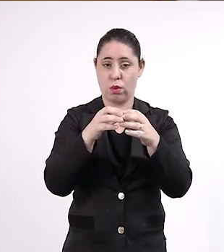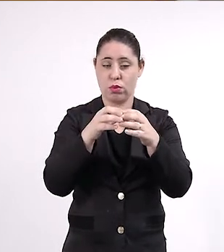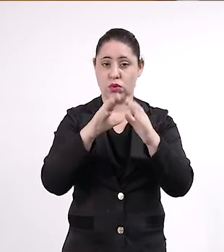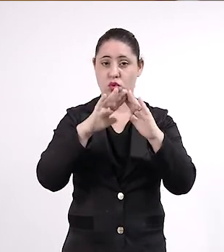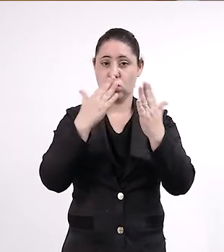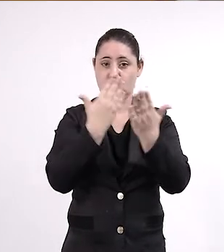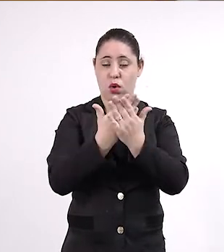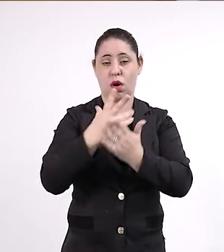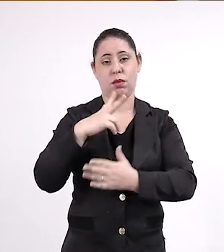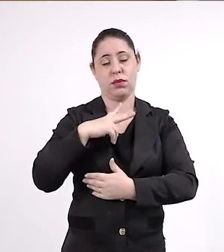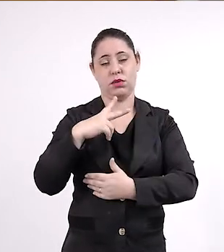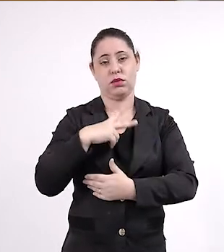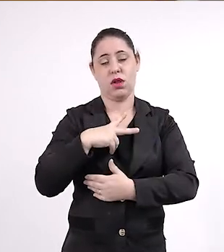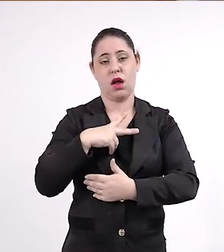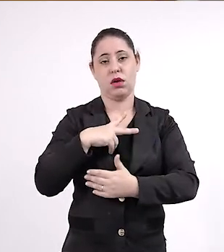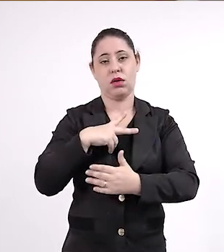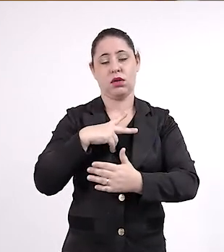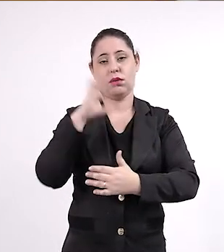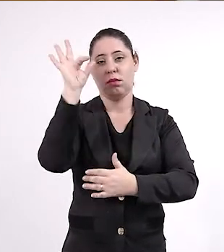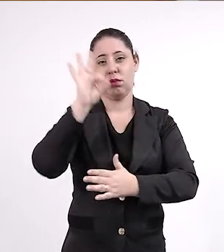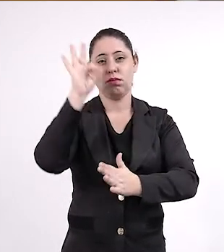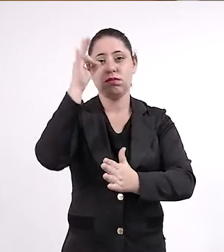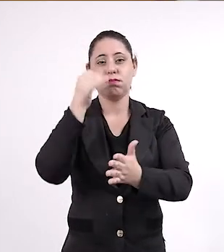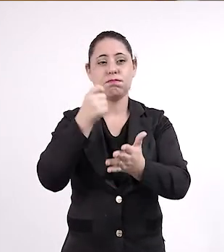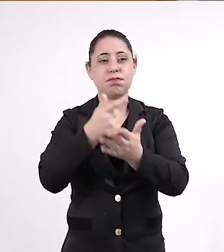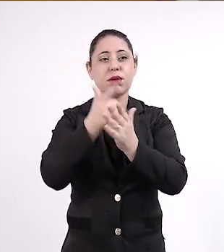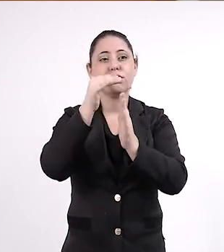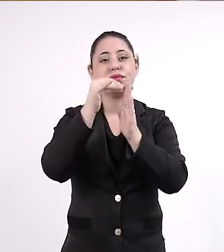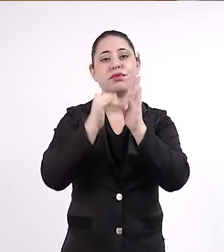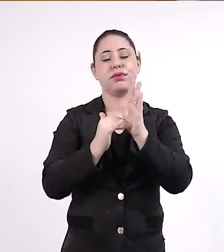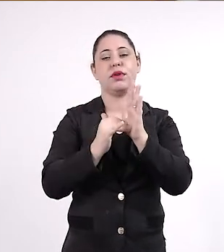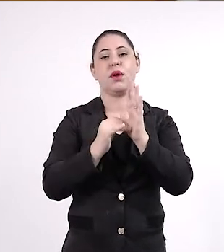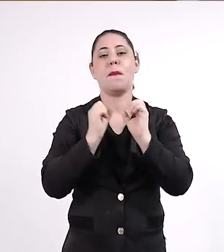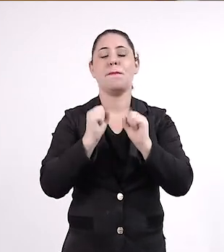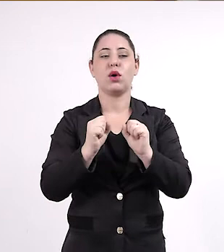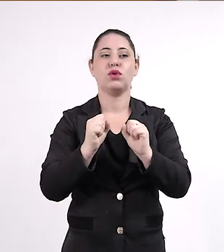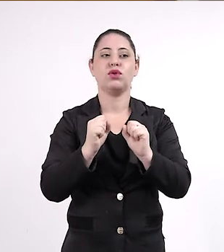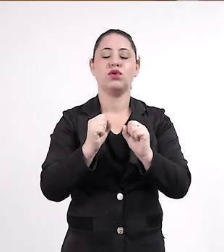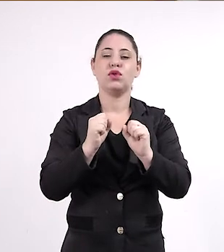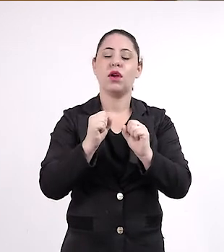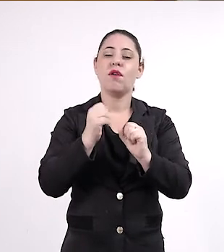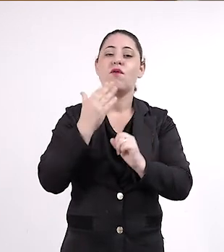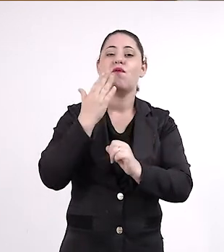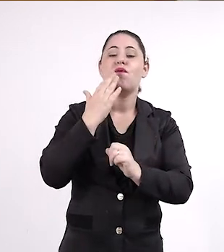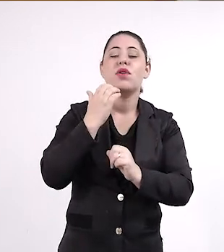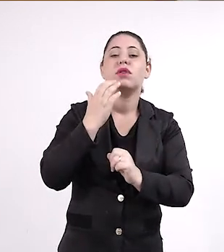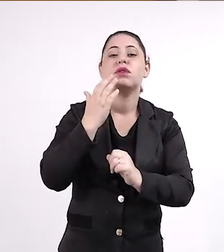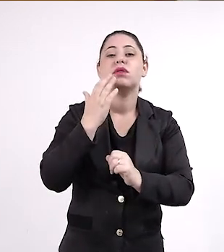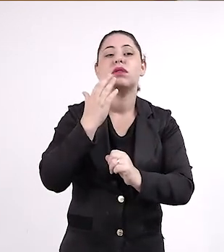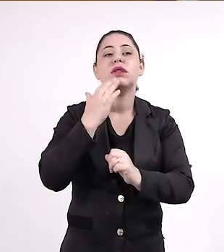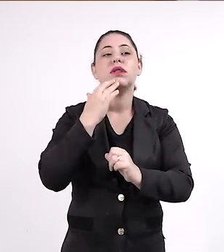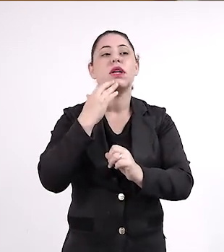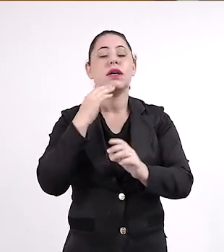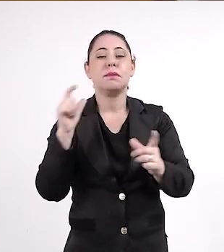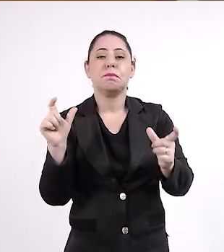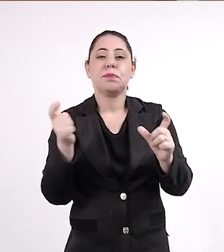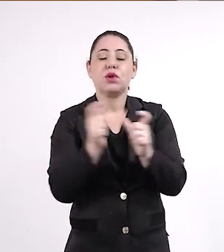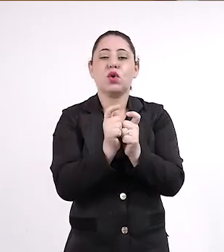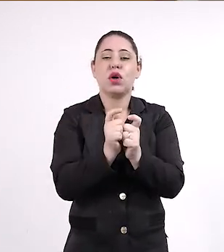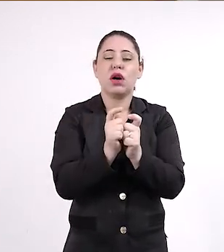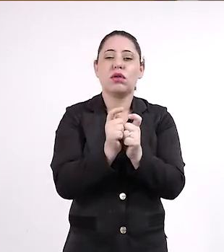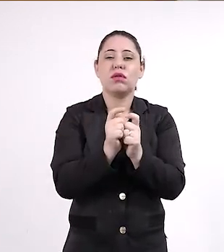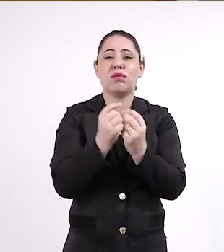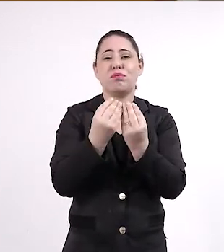de ensino, um desconto que pudesse, ao menos, minimizar todo esse